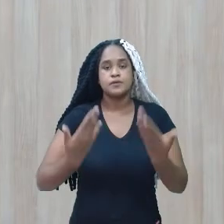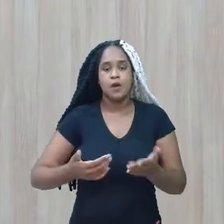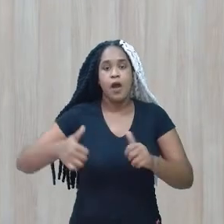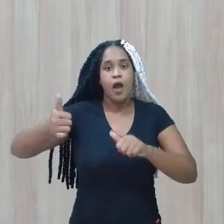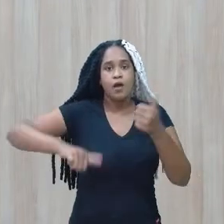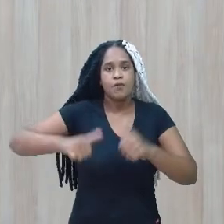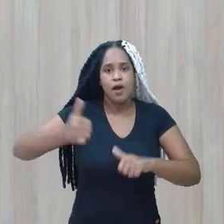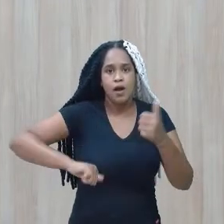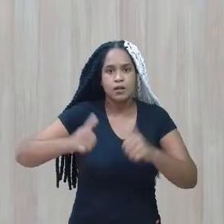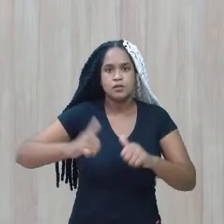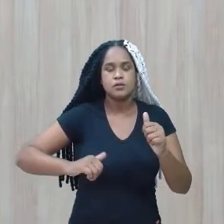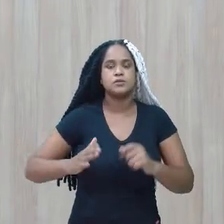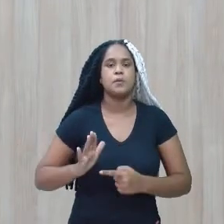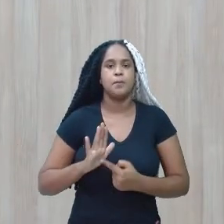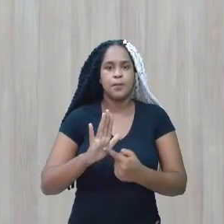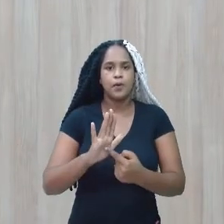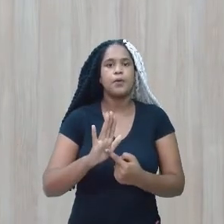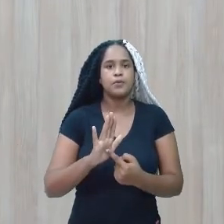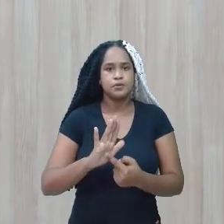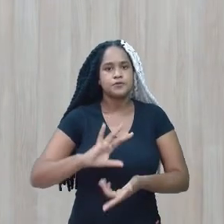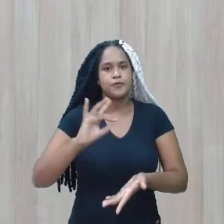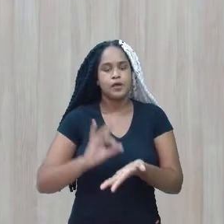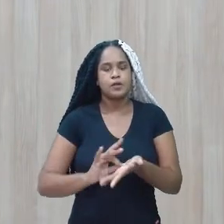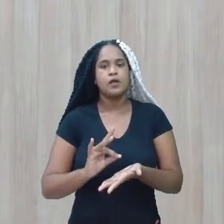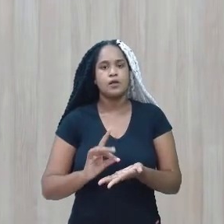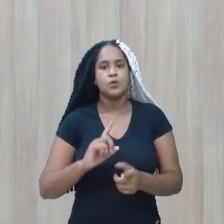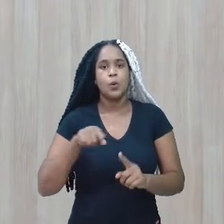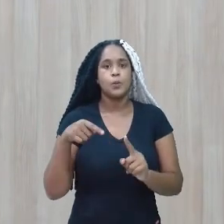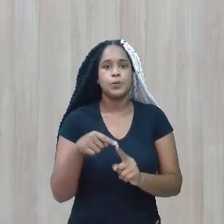esse resultado para que eu